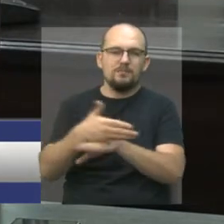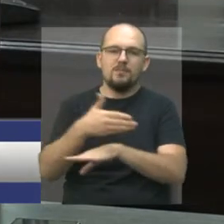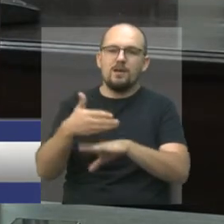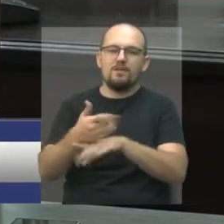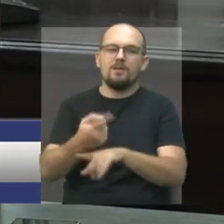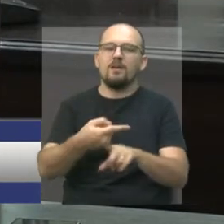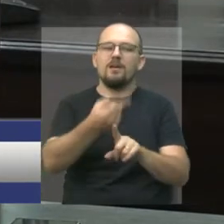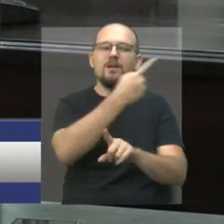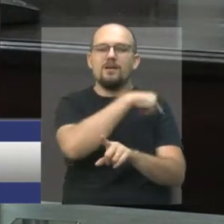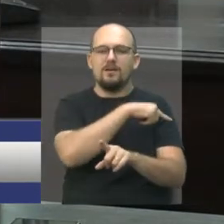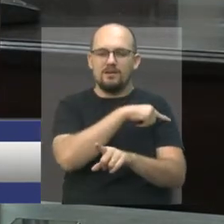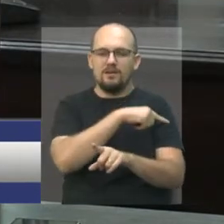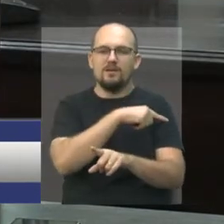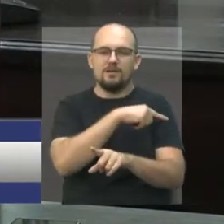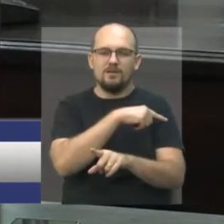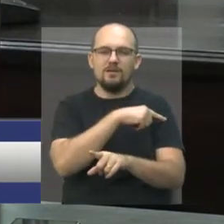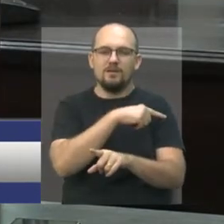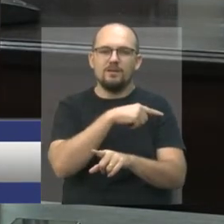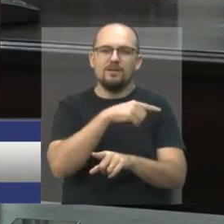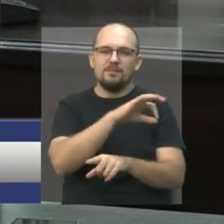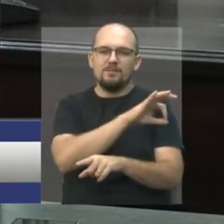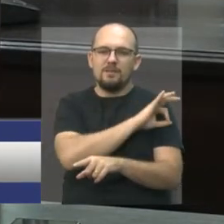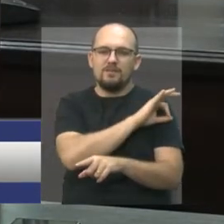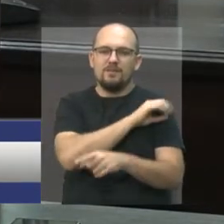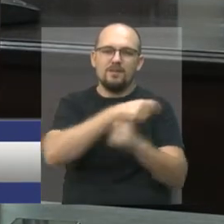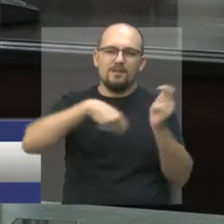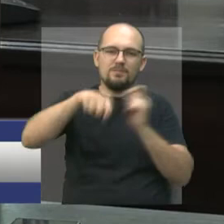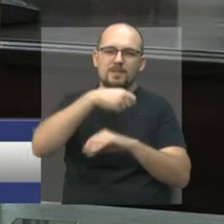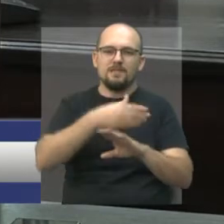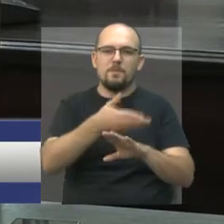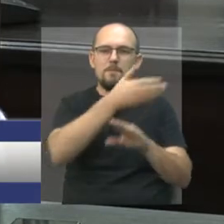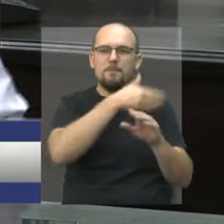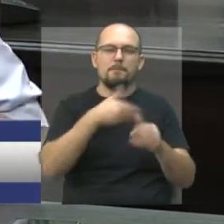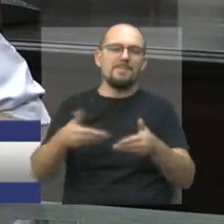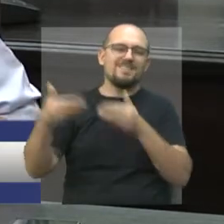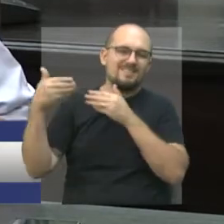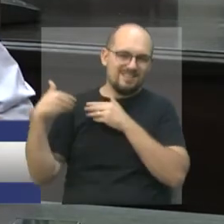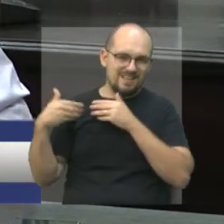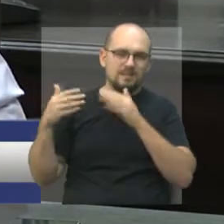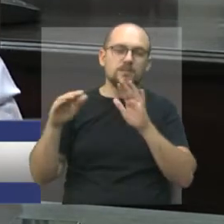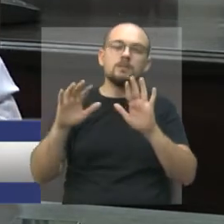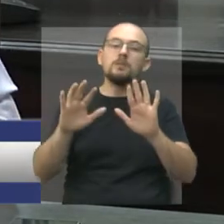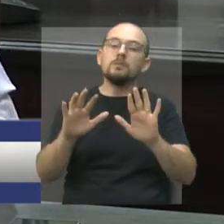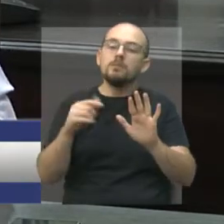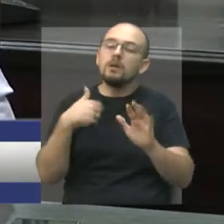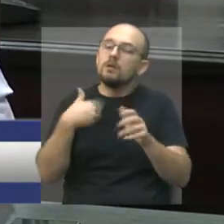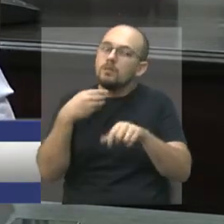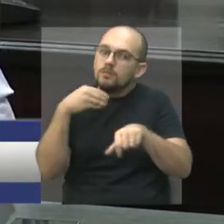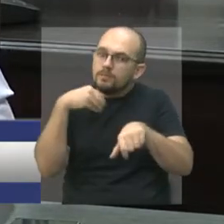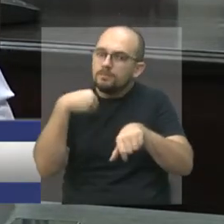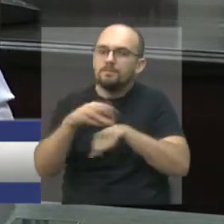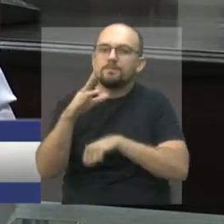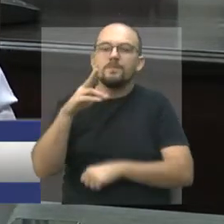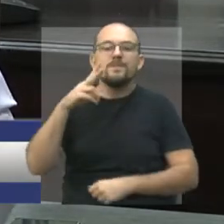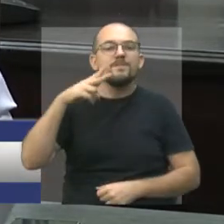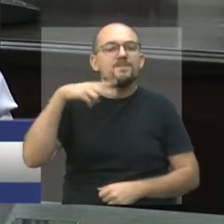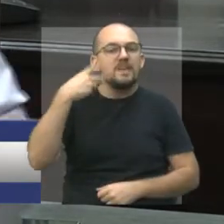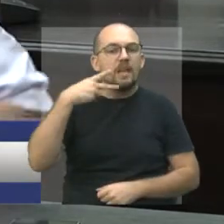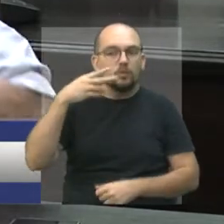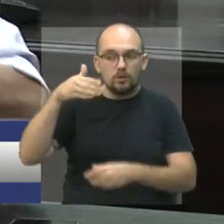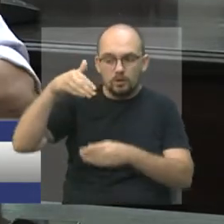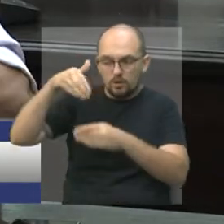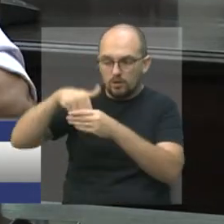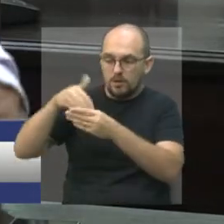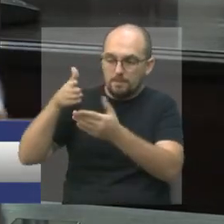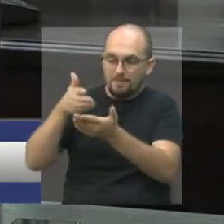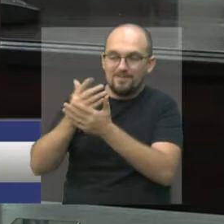passada. Então eu acredito no bom senso e quero aqui deixar para que os vereadores que foram eleitos no primeiro